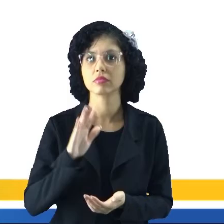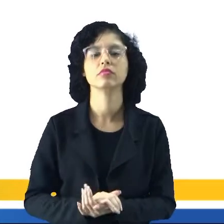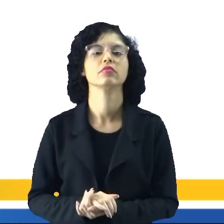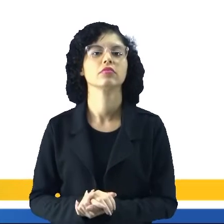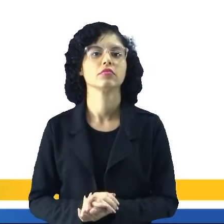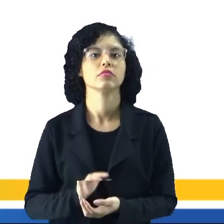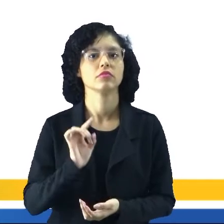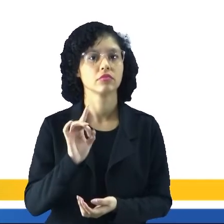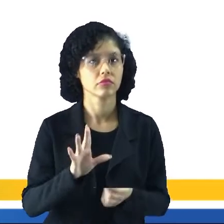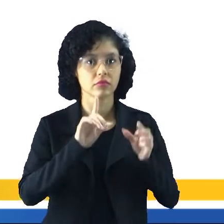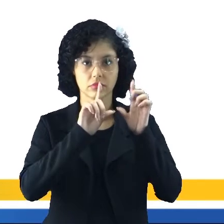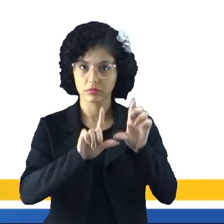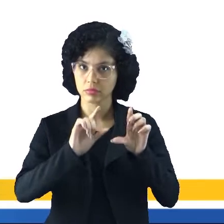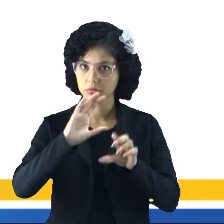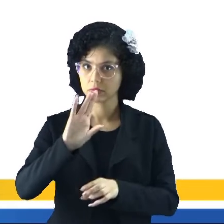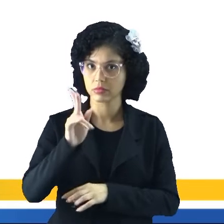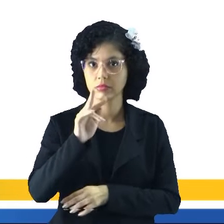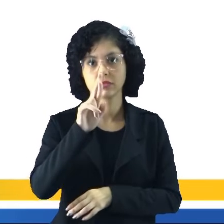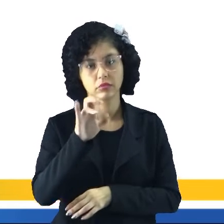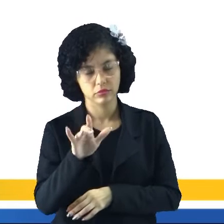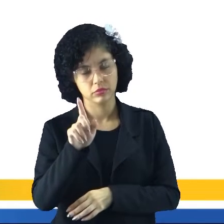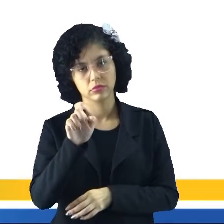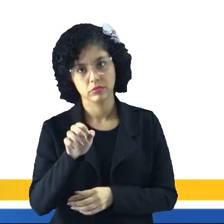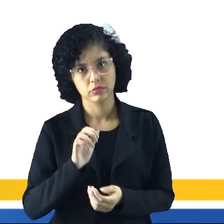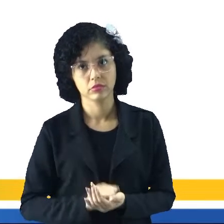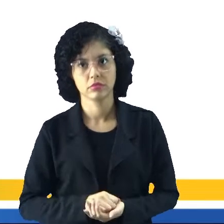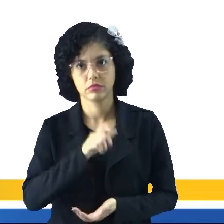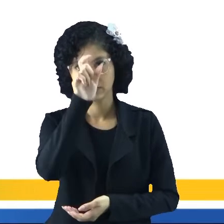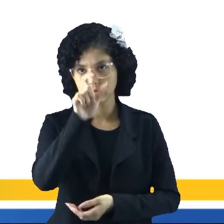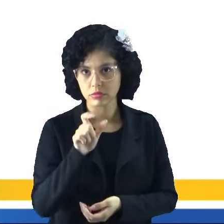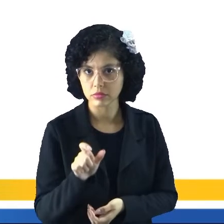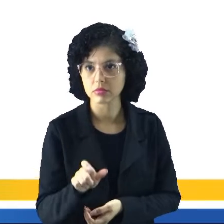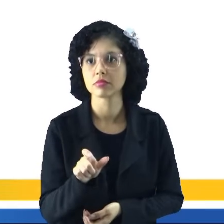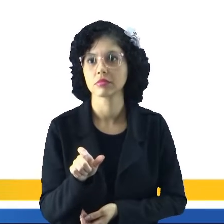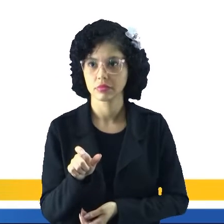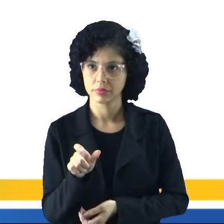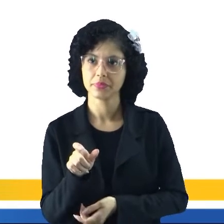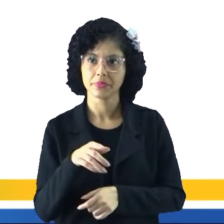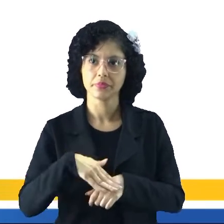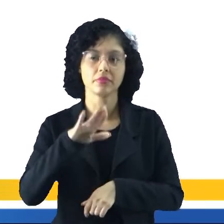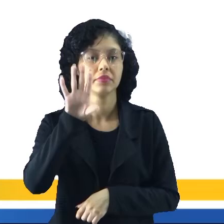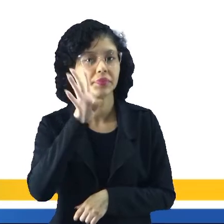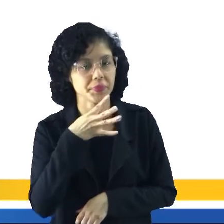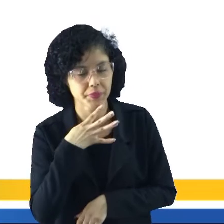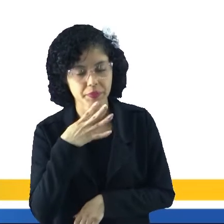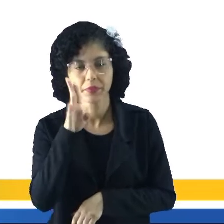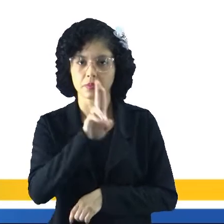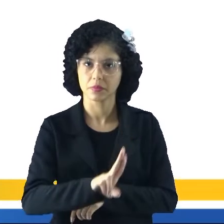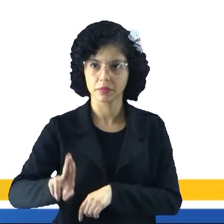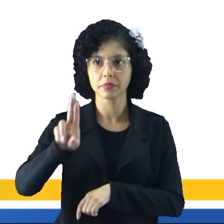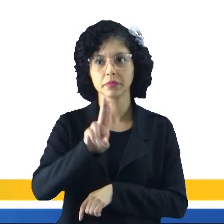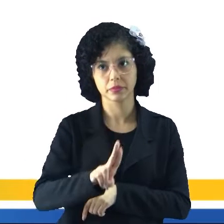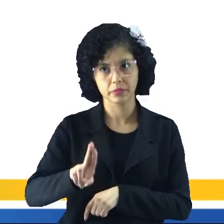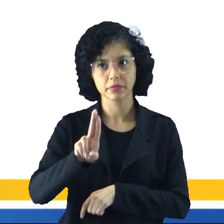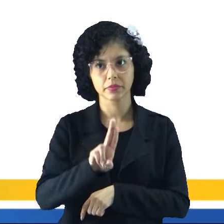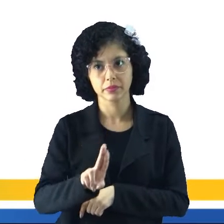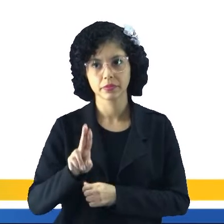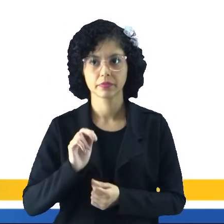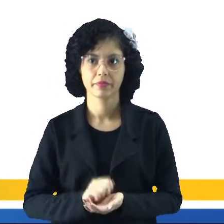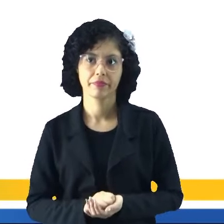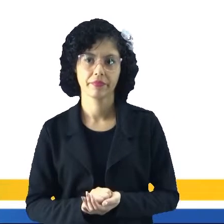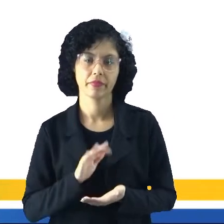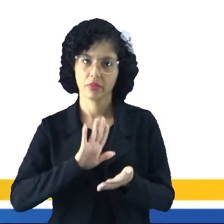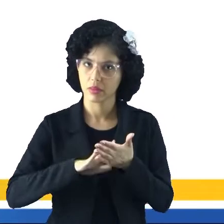caso aí, ela seria Chage, né? Porque a personagem Mafalda aí, que é uma das mais conhecidas e utilizadas para